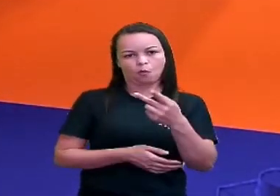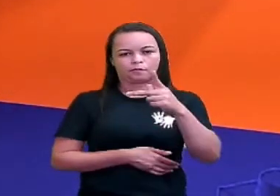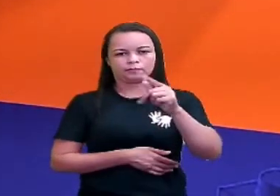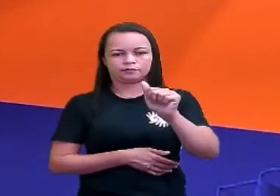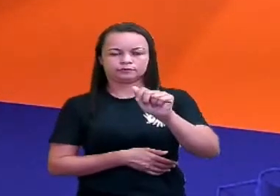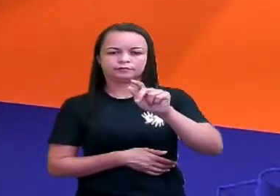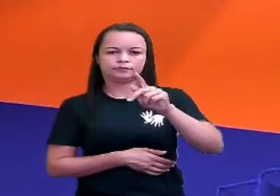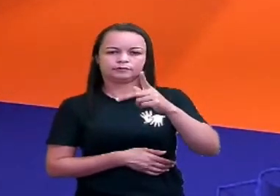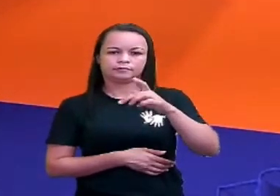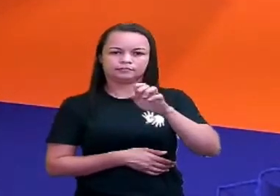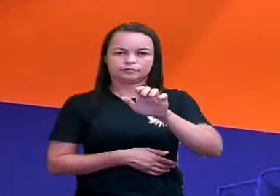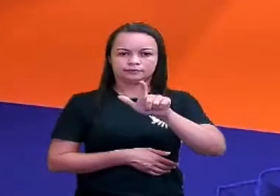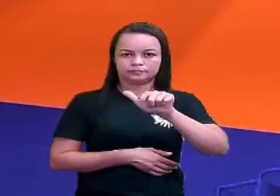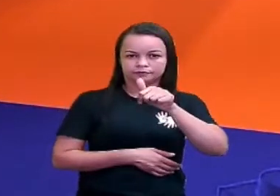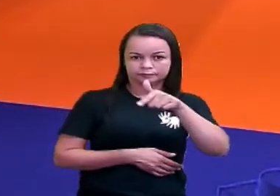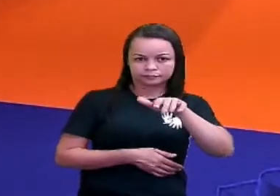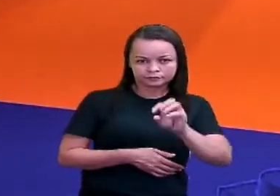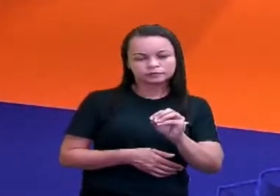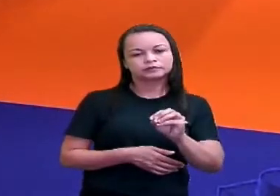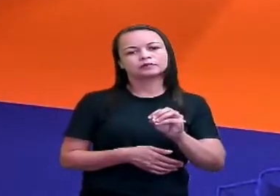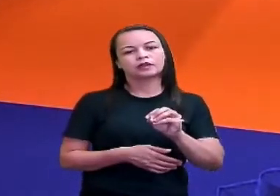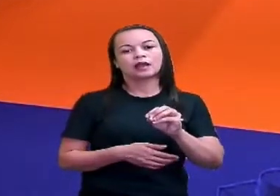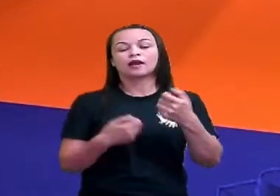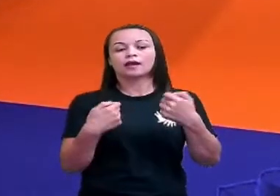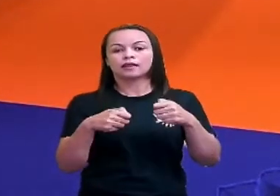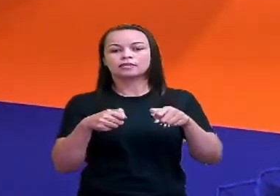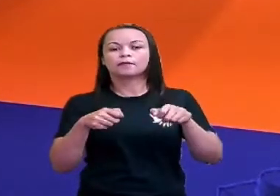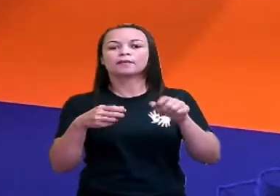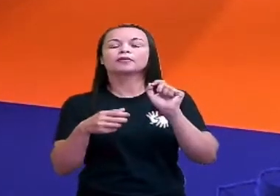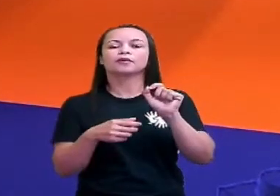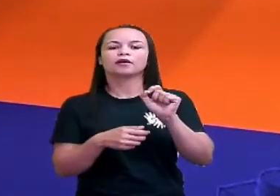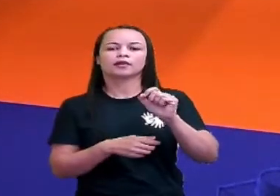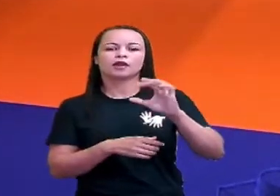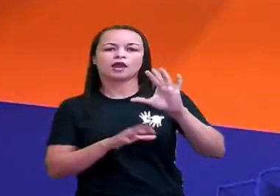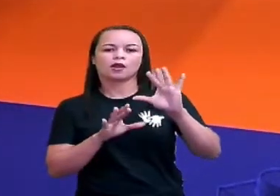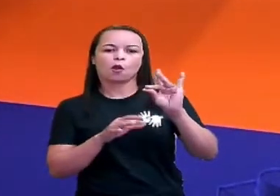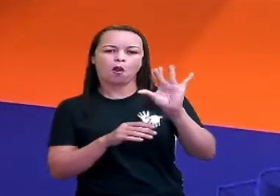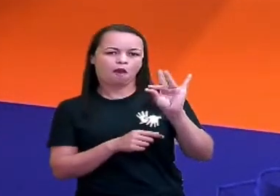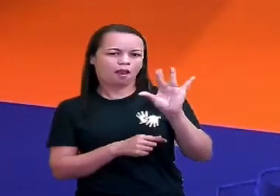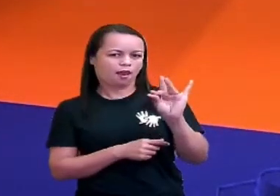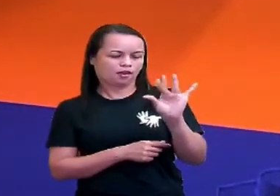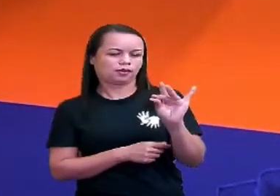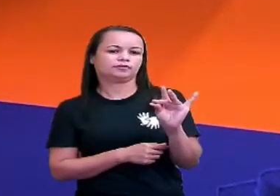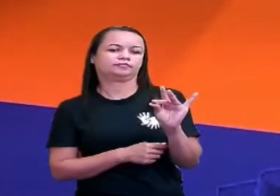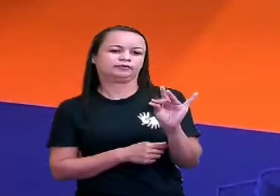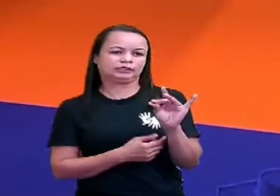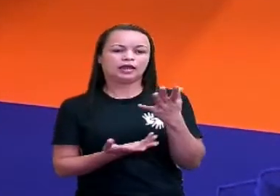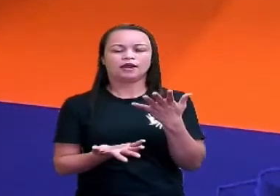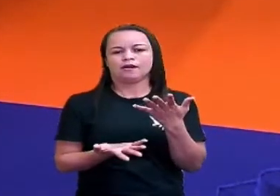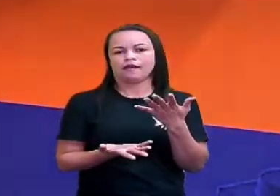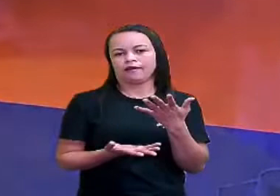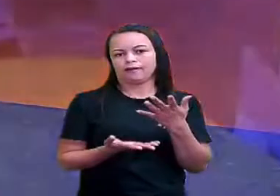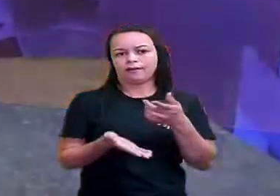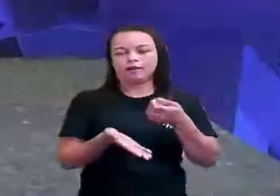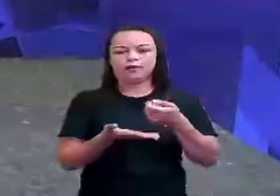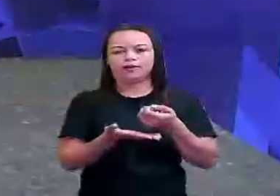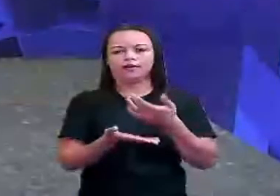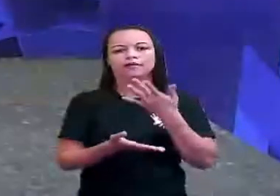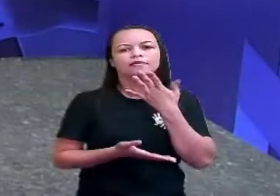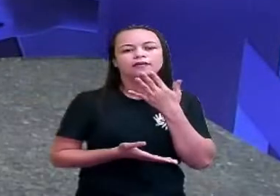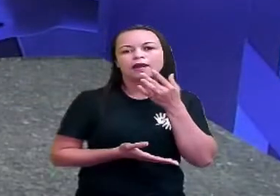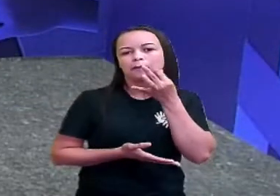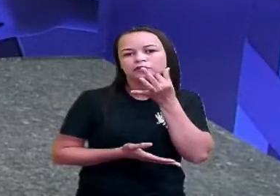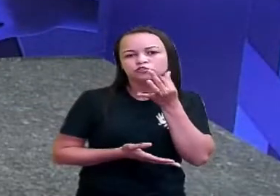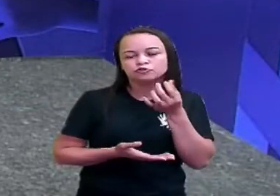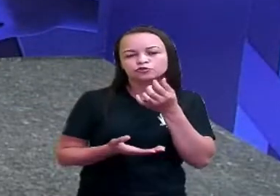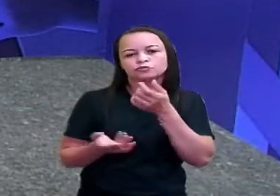também de cola e lápis de cor ou canetinha. Pois é, a